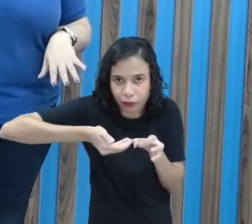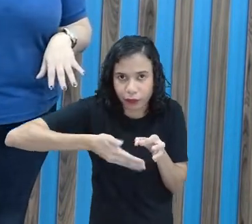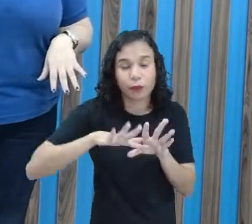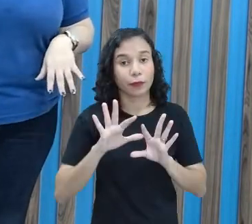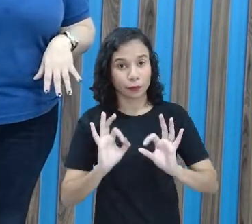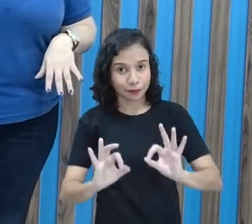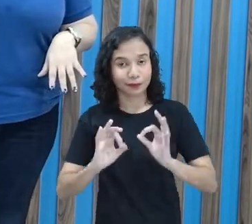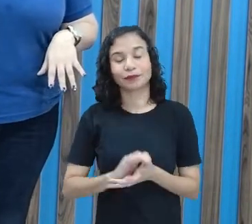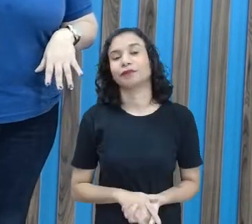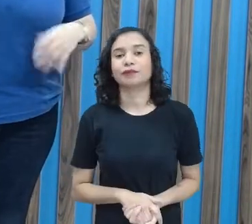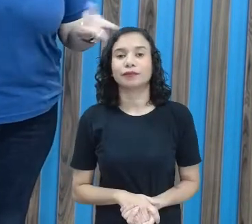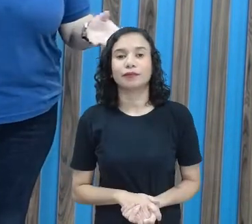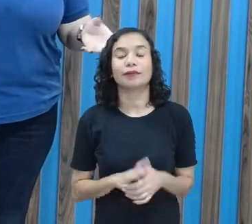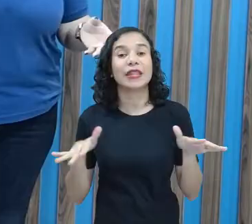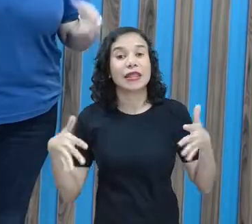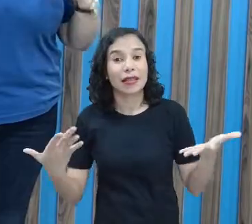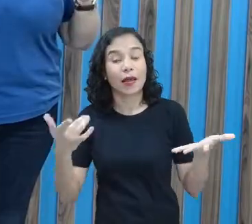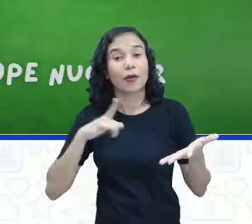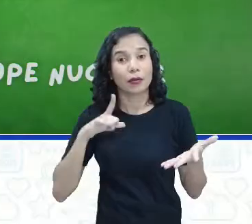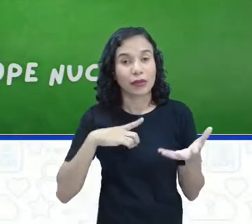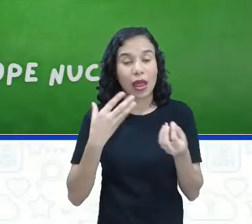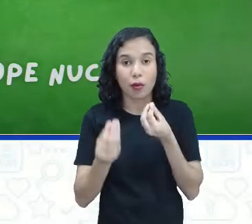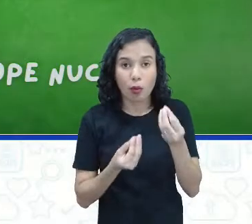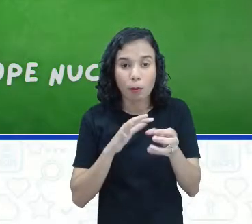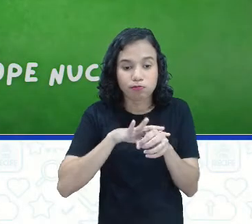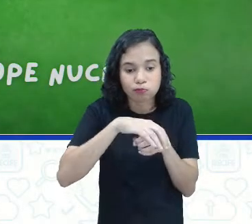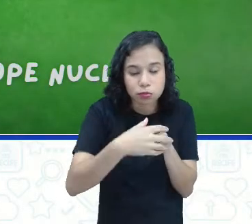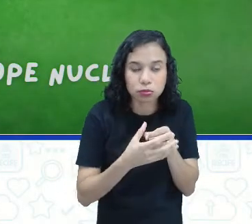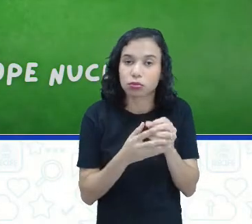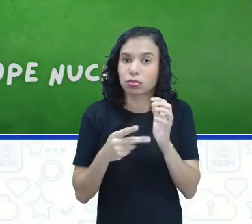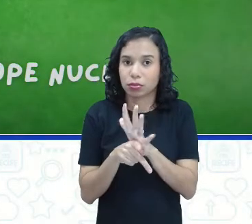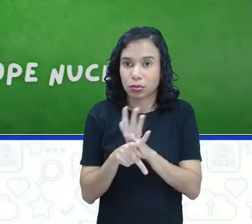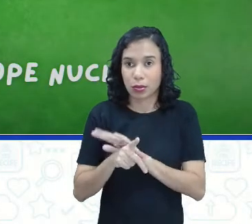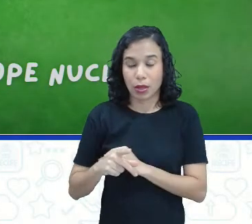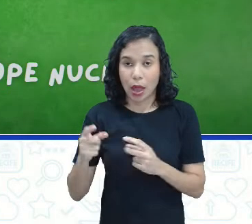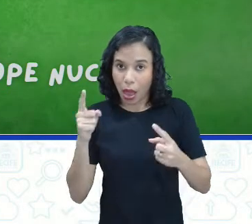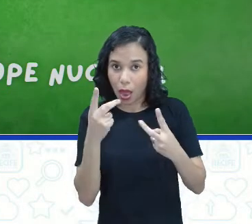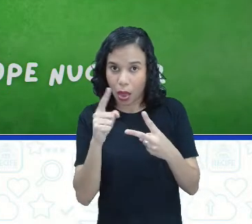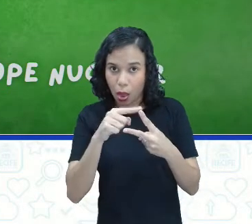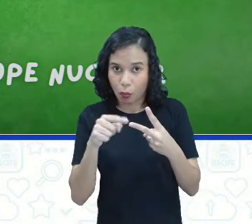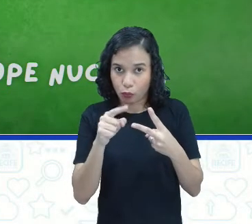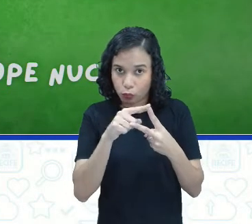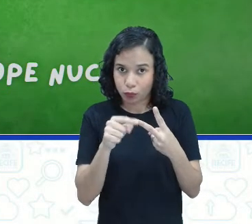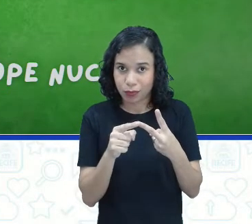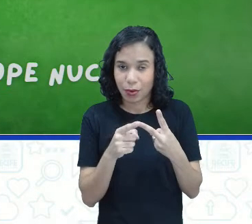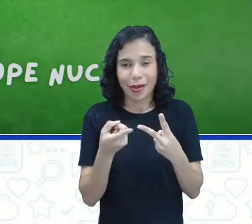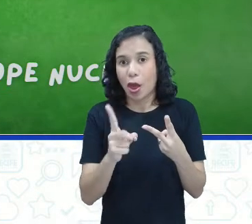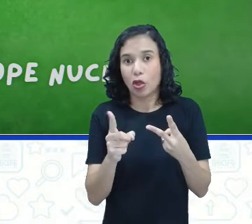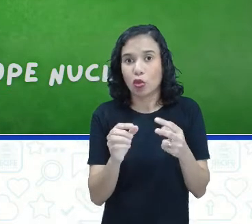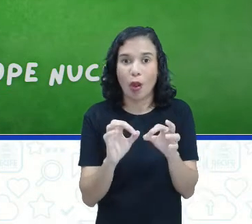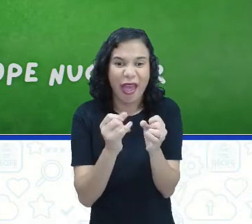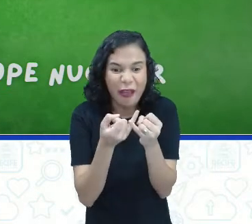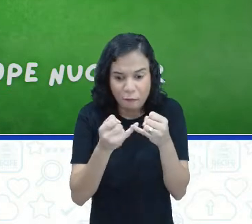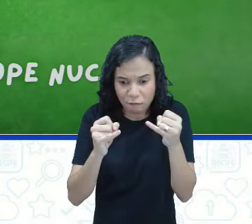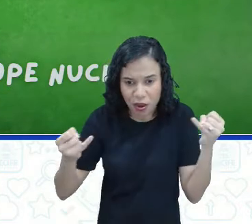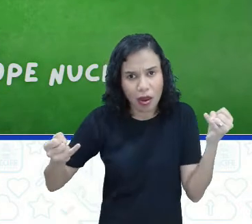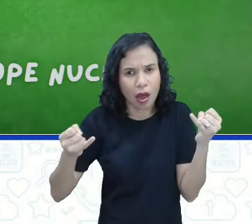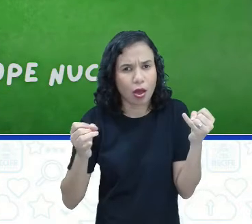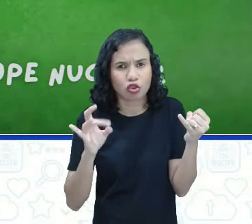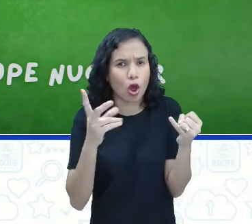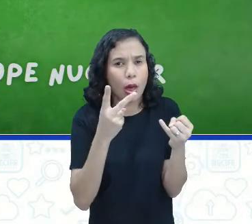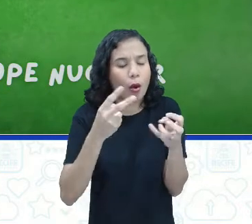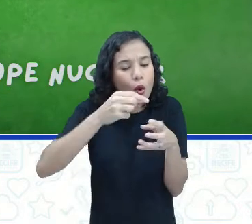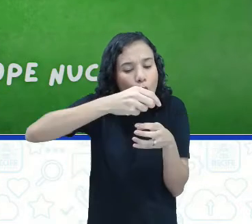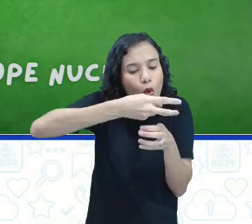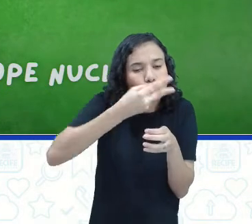tá certo? Então, esse envelope nuclear é isso aí, ó. Duas membranas, tá? Então, ele não é uma membraninha fina só, não. São